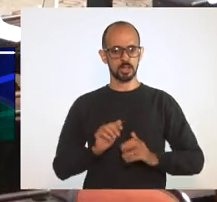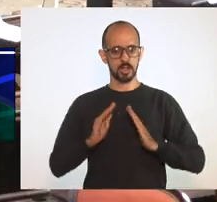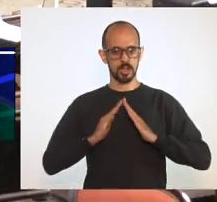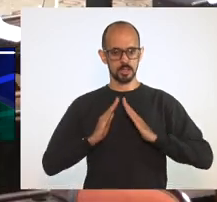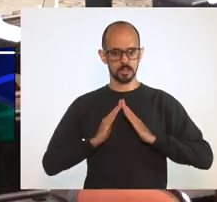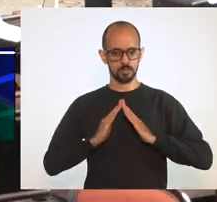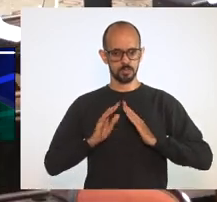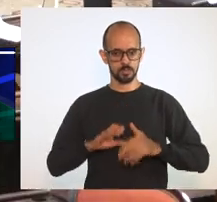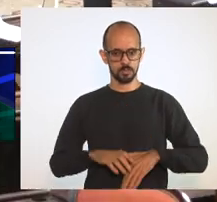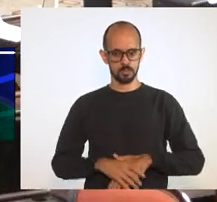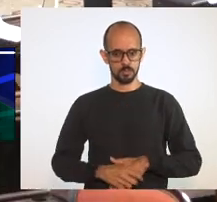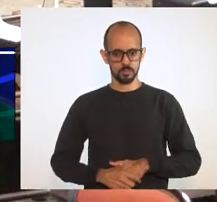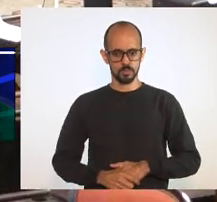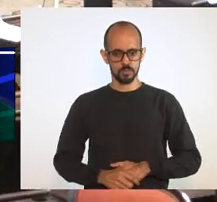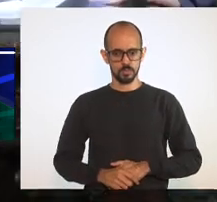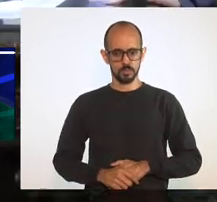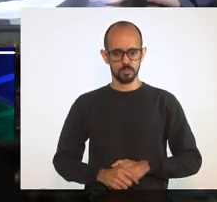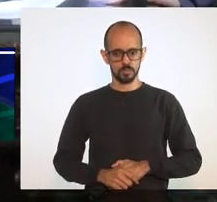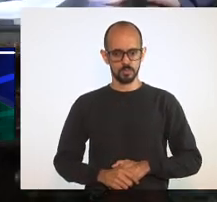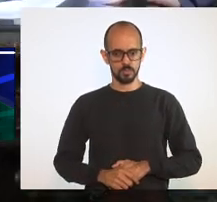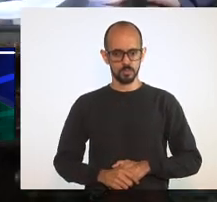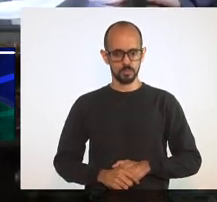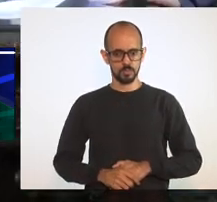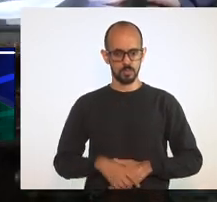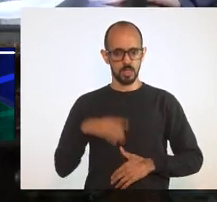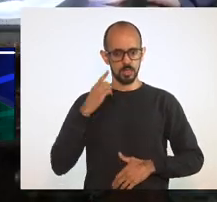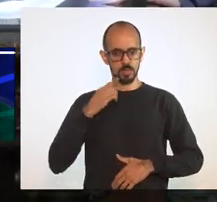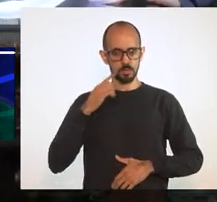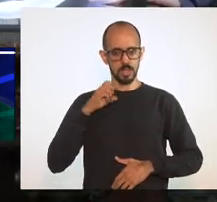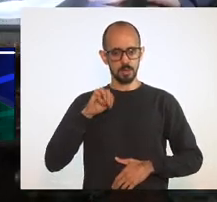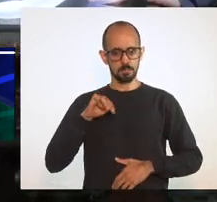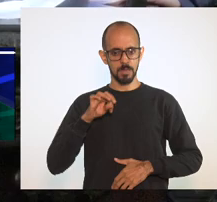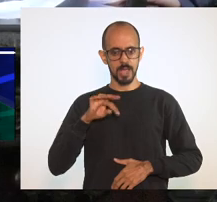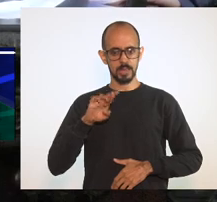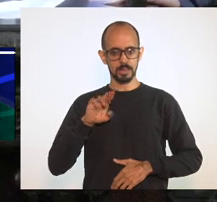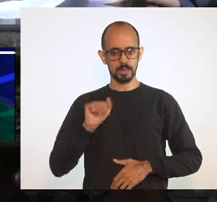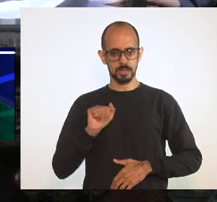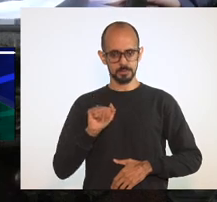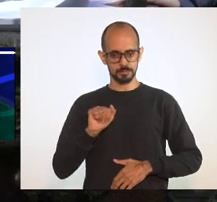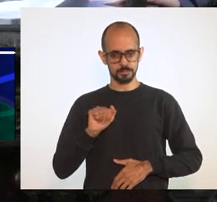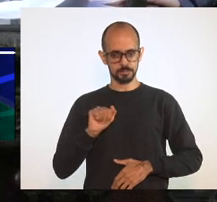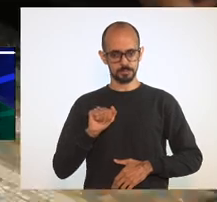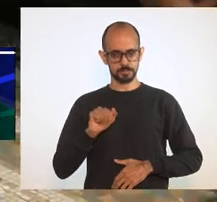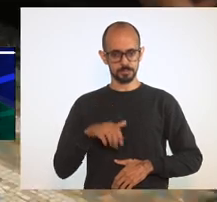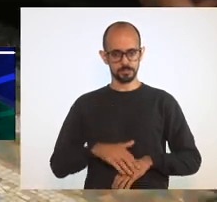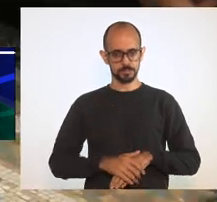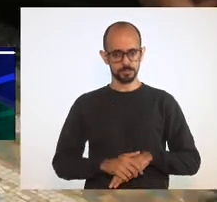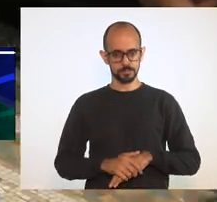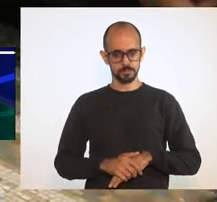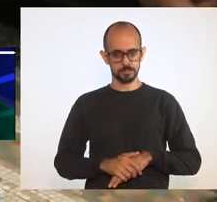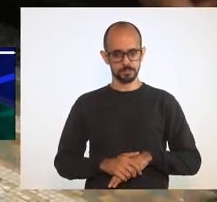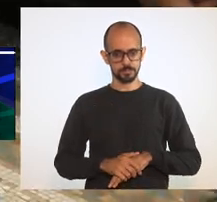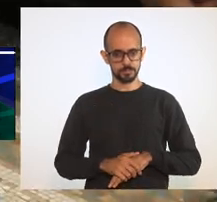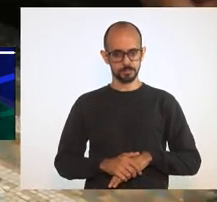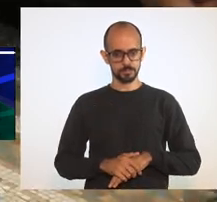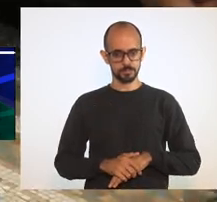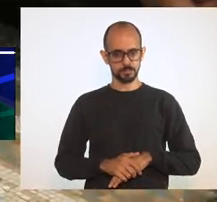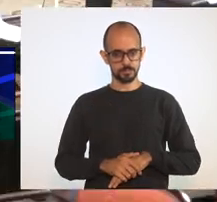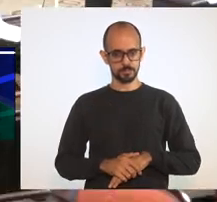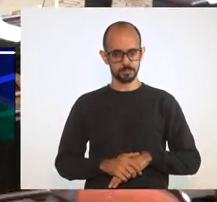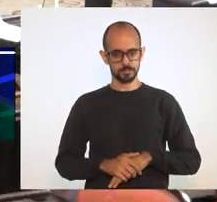Ok. Um instante só. A deputada Marta está no microfone de aparte, seguida o deputado Luiz Paulo. Eu queria... Por favor, presidente,